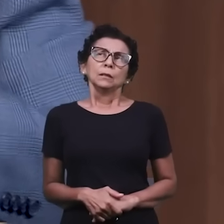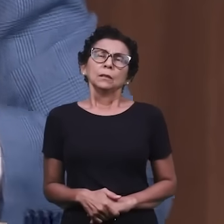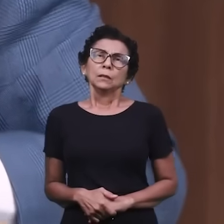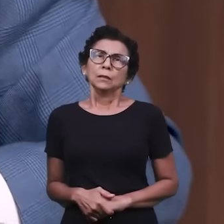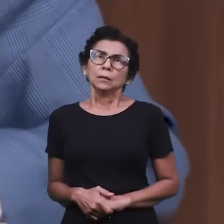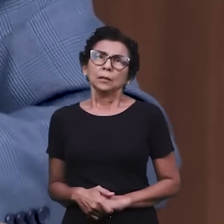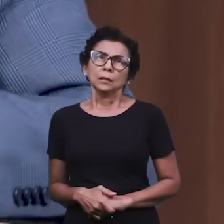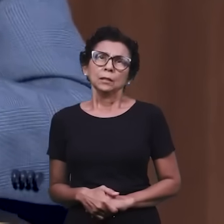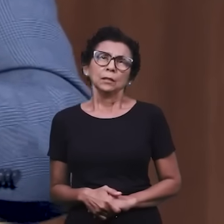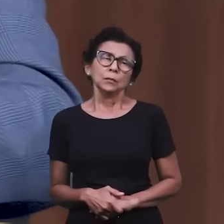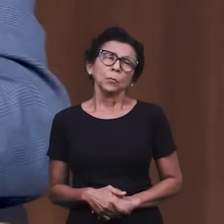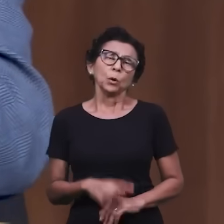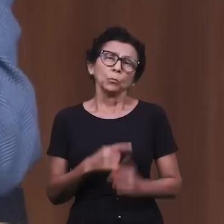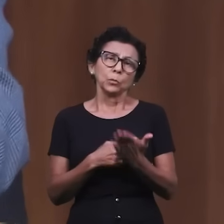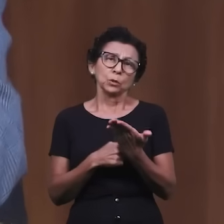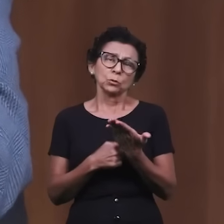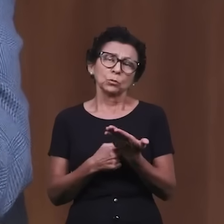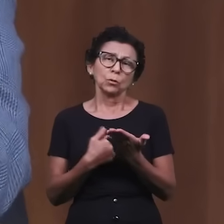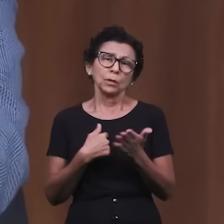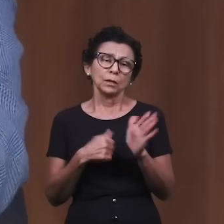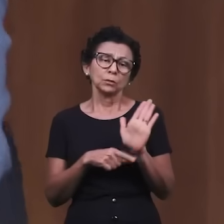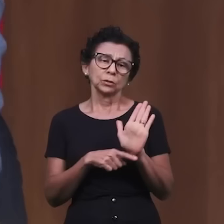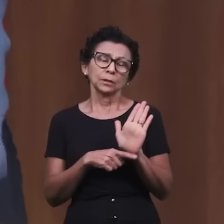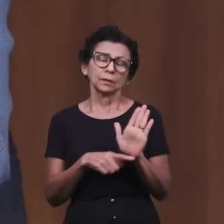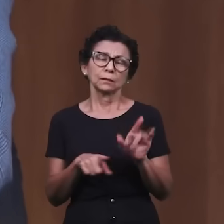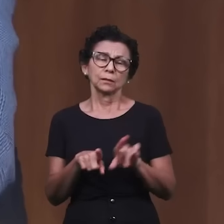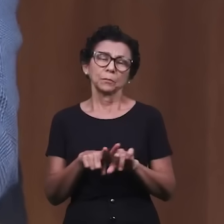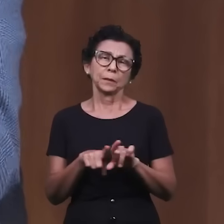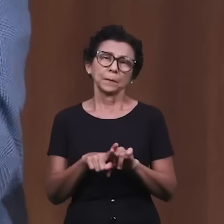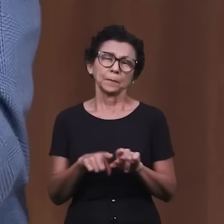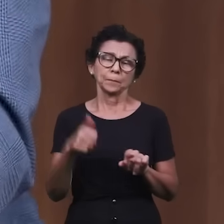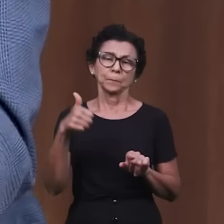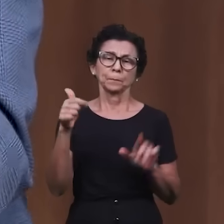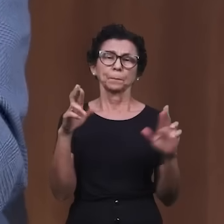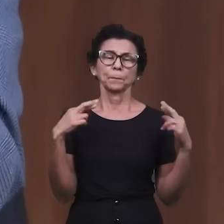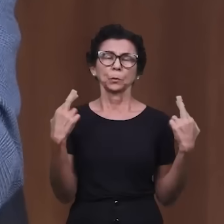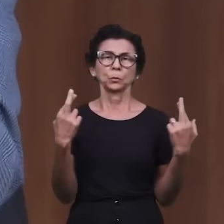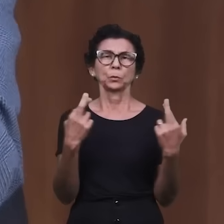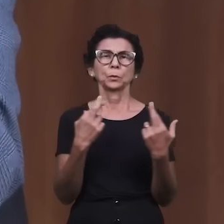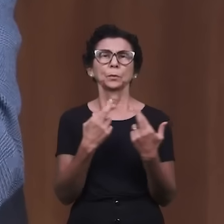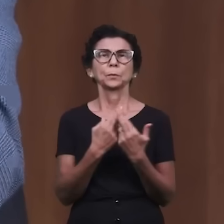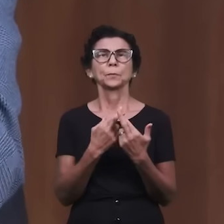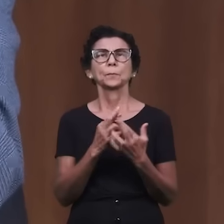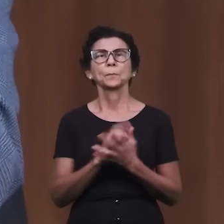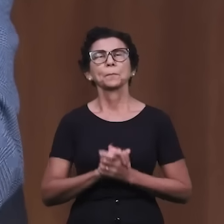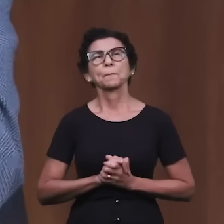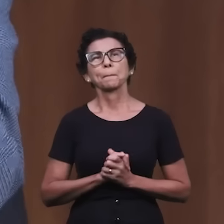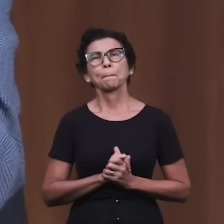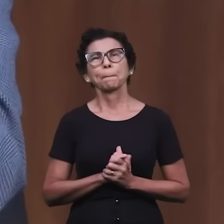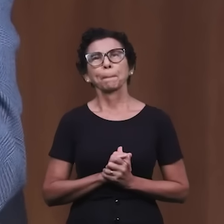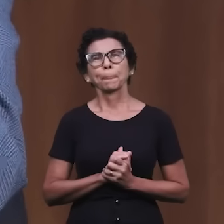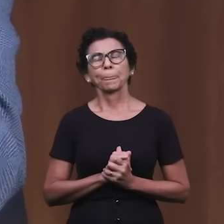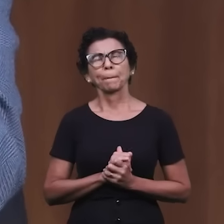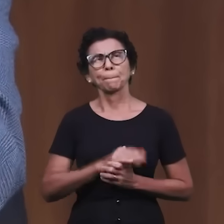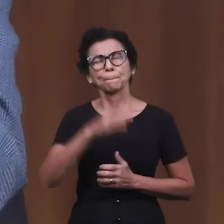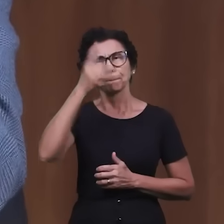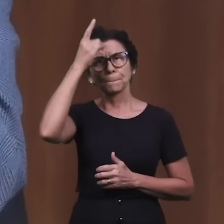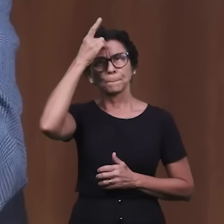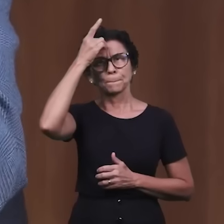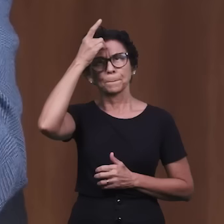uma ajuda para mim e para eles também. Na primeira reunião, eu me lembro, como se foi, o senhor deu uma